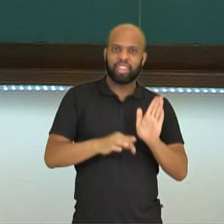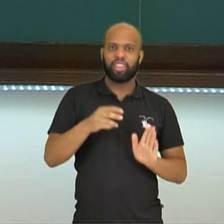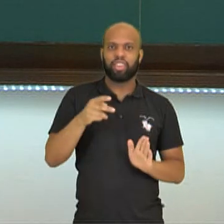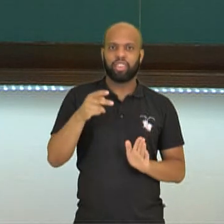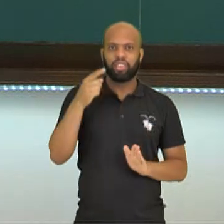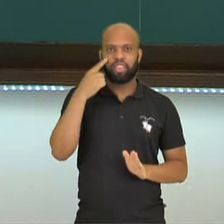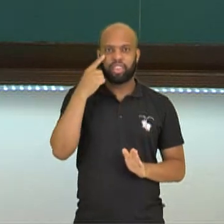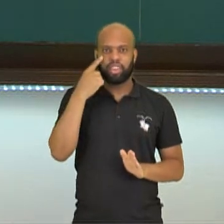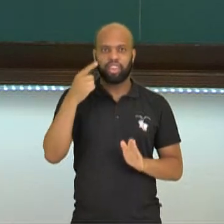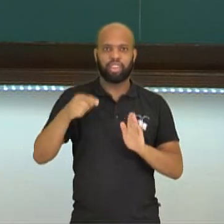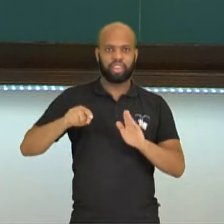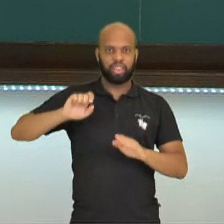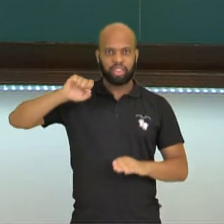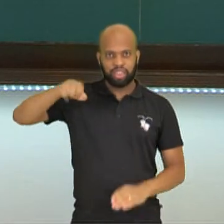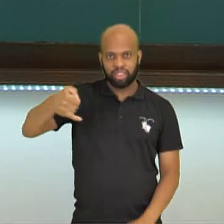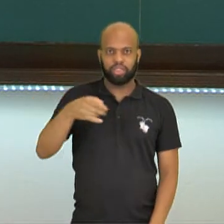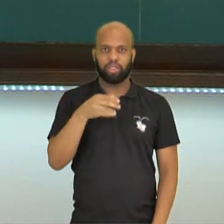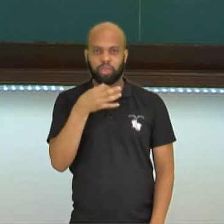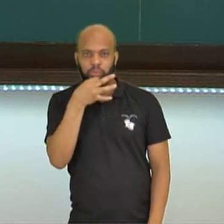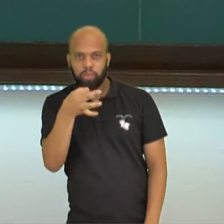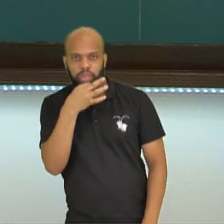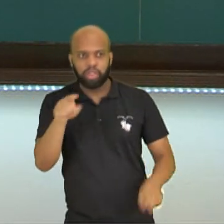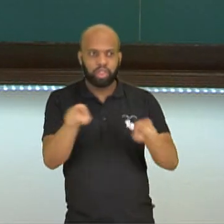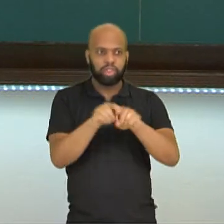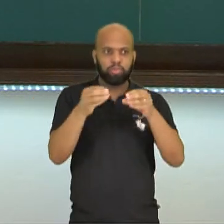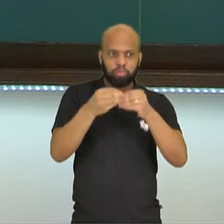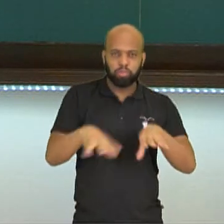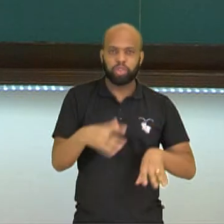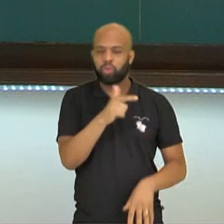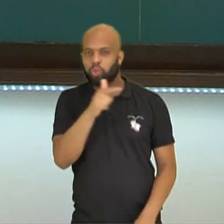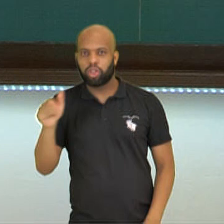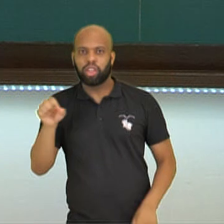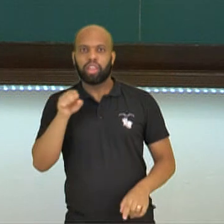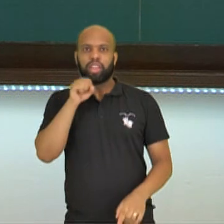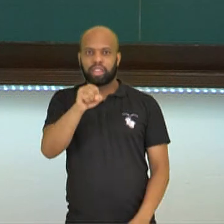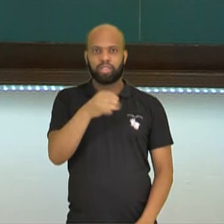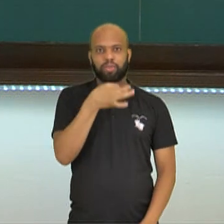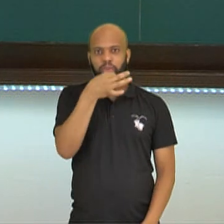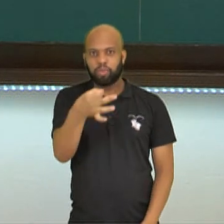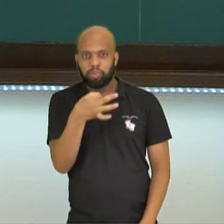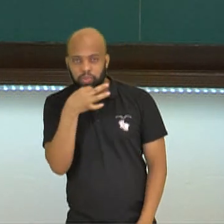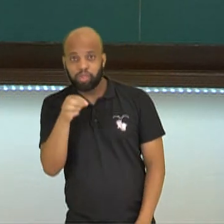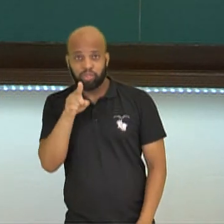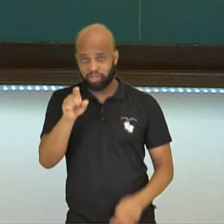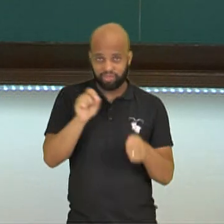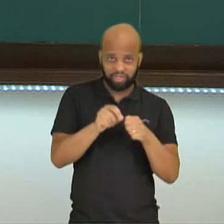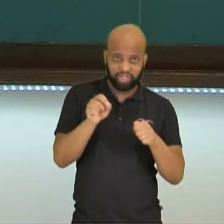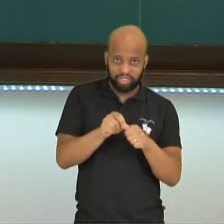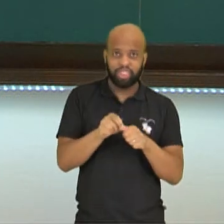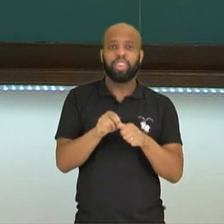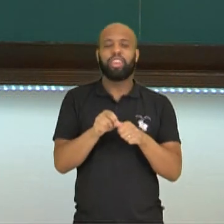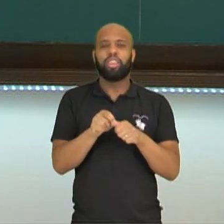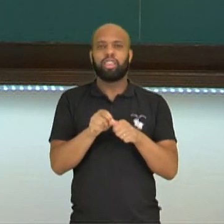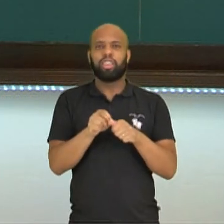você está dando também não está prejudicando alguém, se aquela opinião que você está dando não